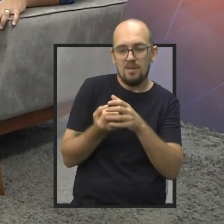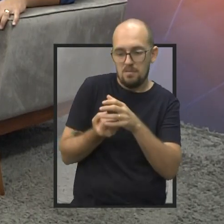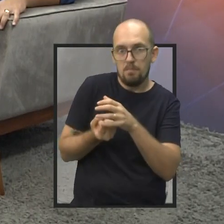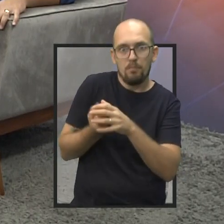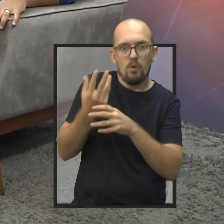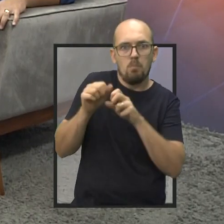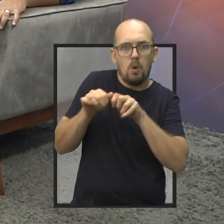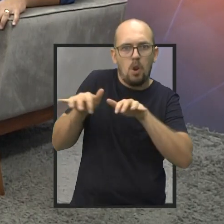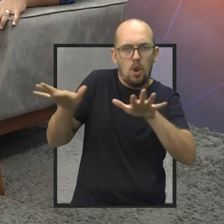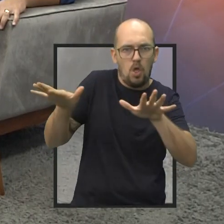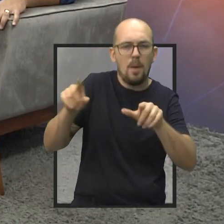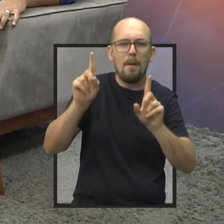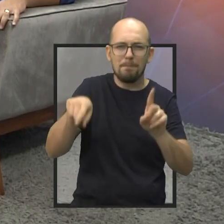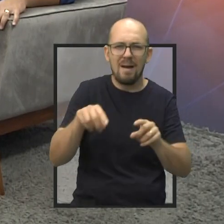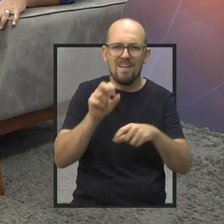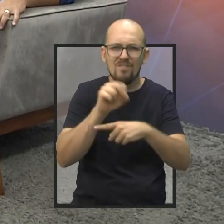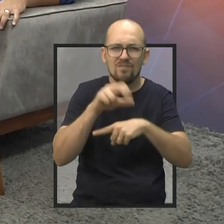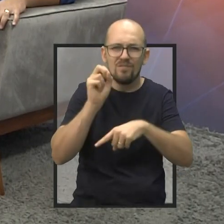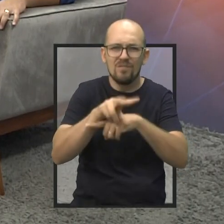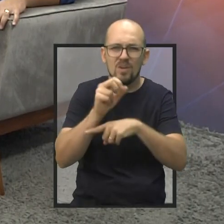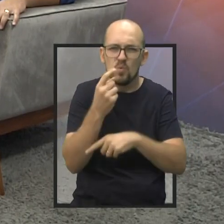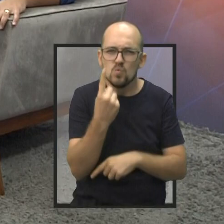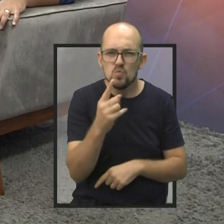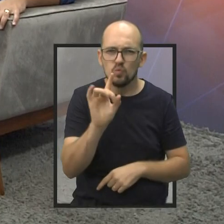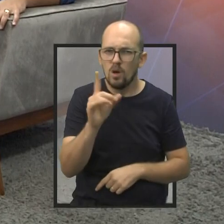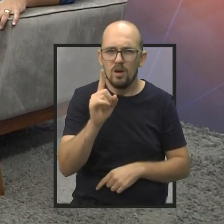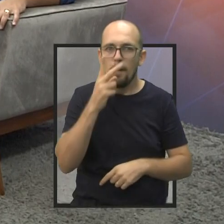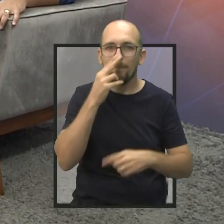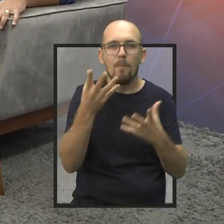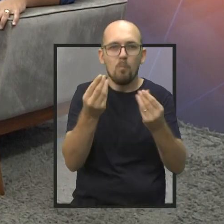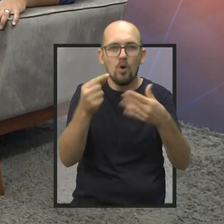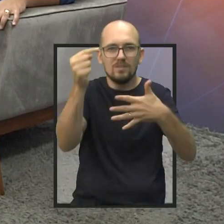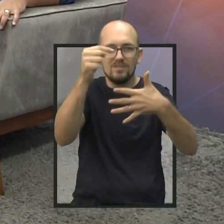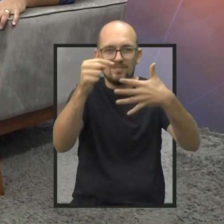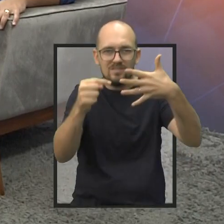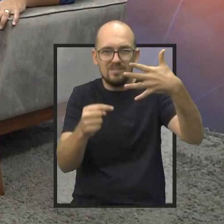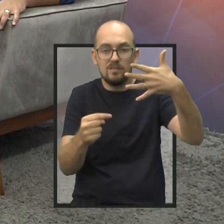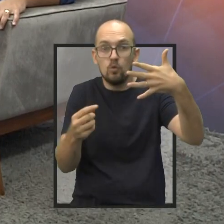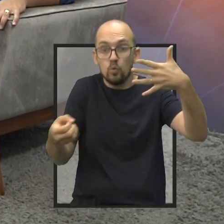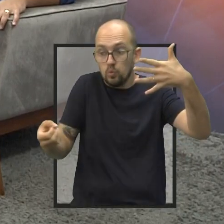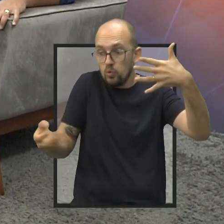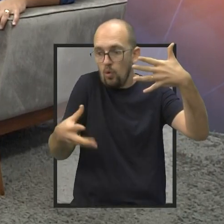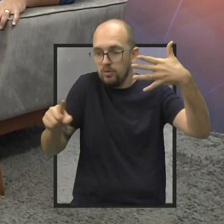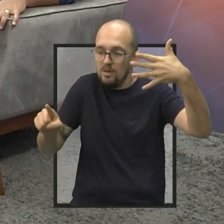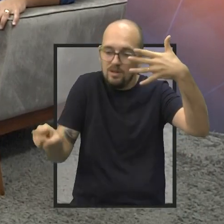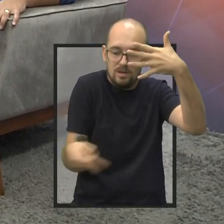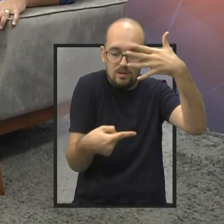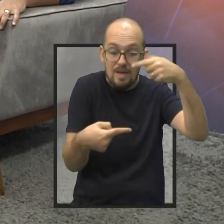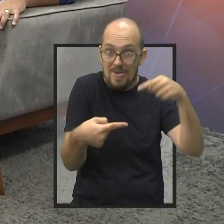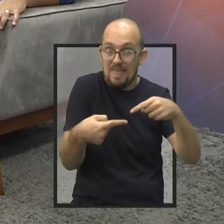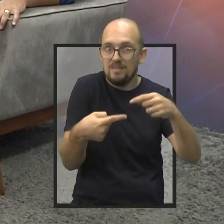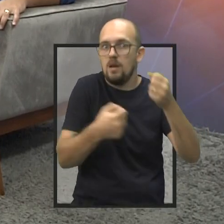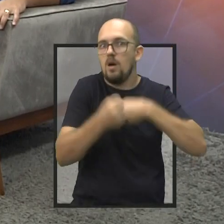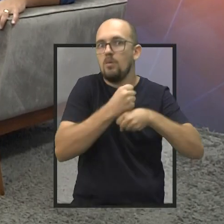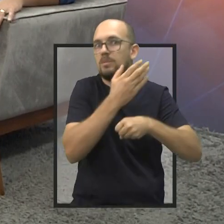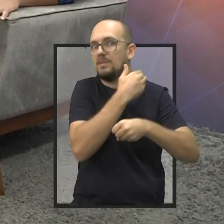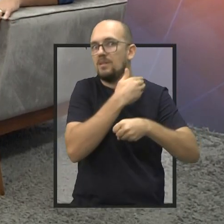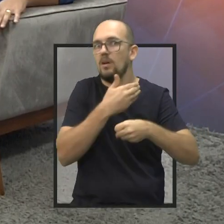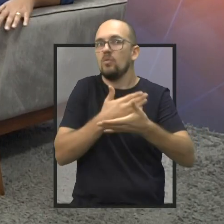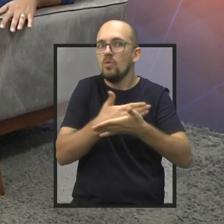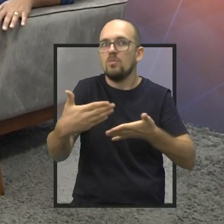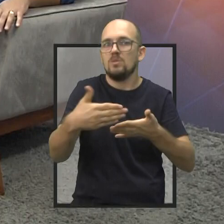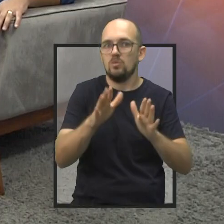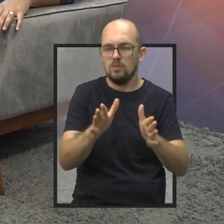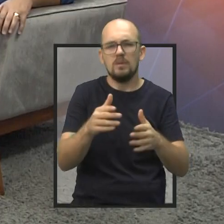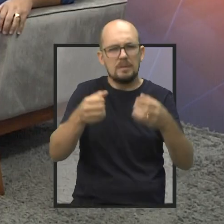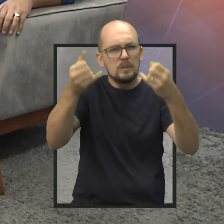coronavírus é uma família, né, de vírus, e esse novo tipo surgiu no final do ano passado. Explica pra gente como é que funciona essa questão do